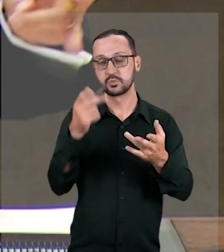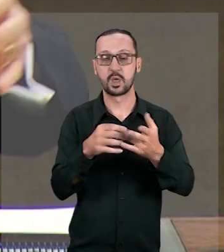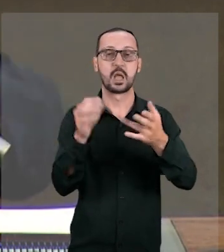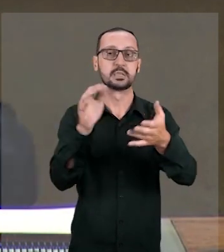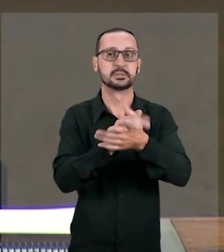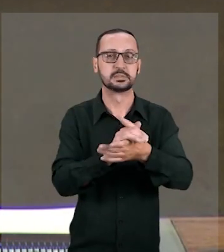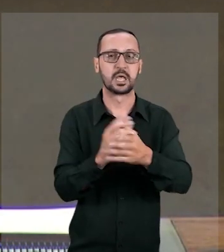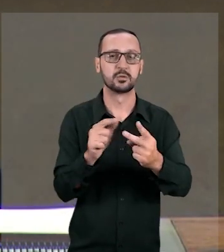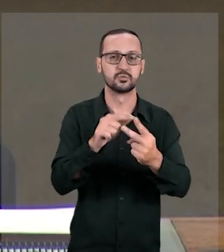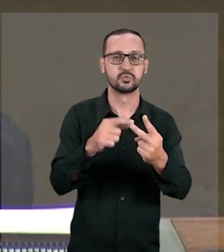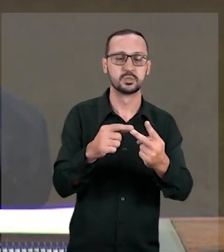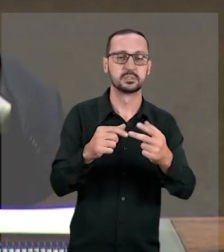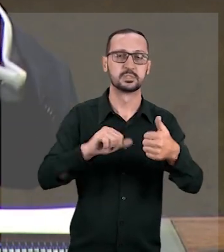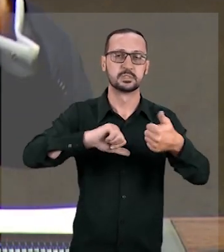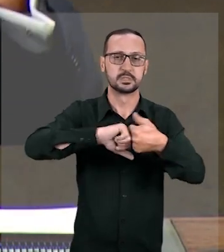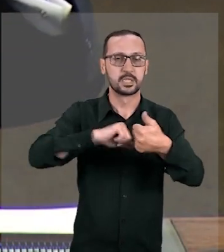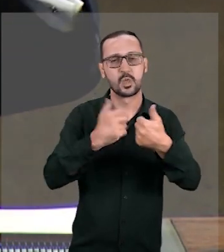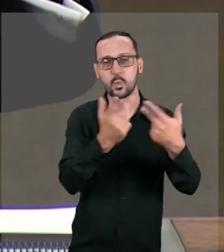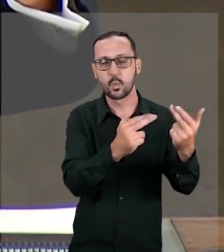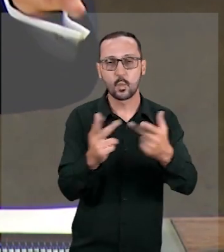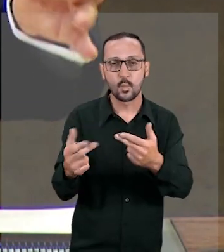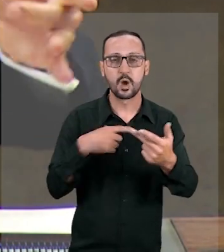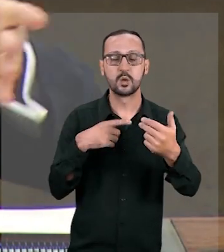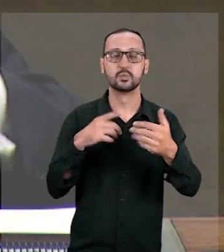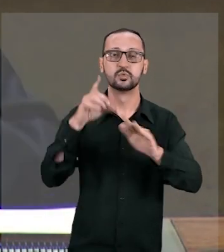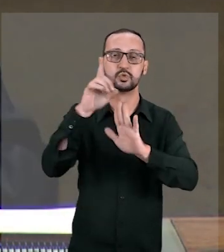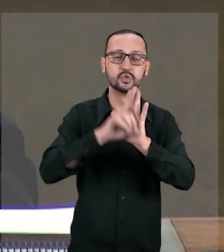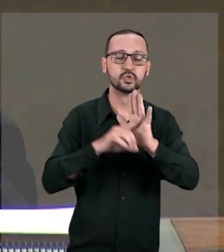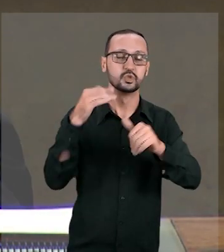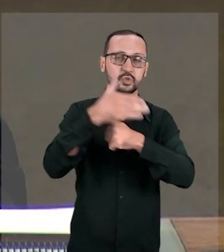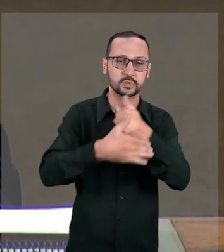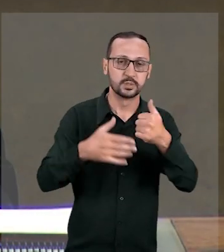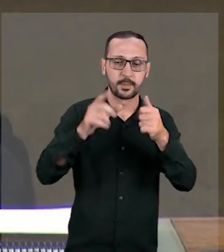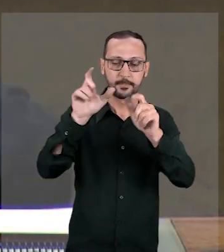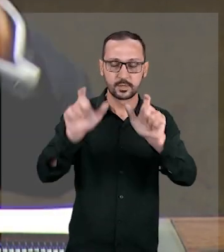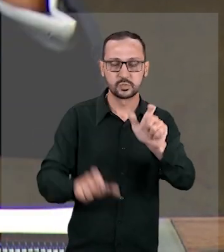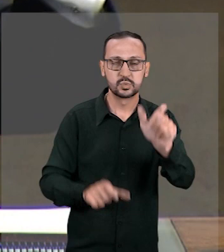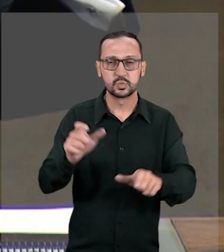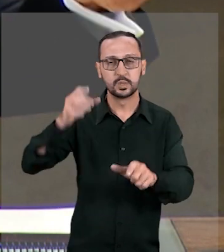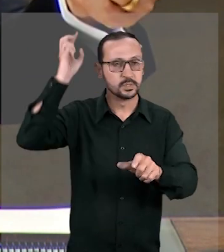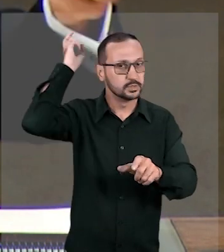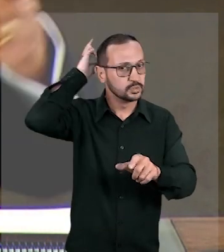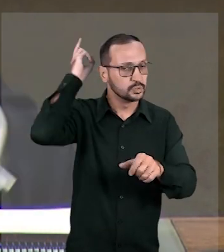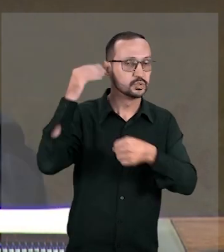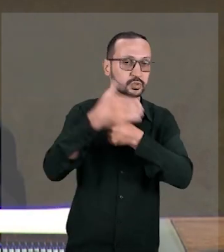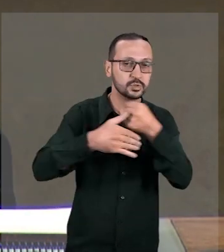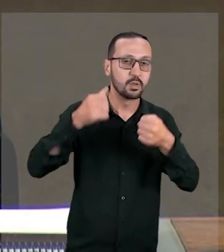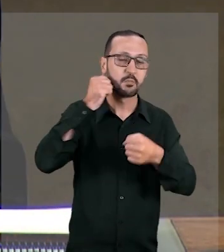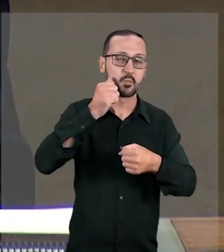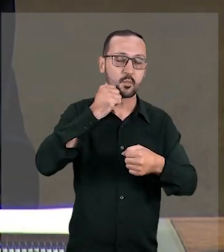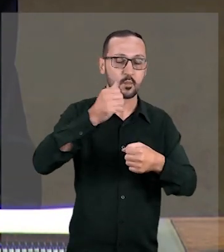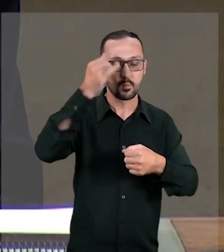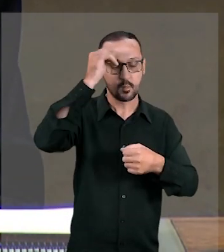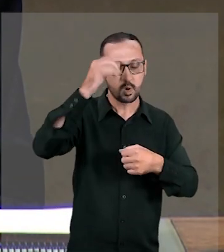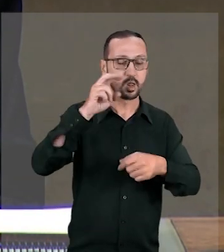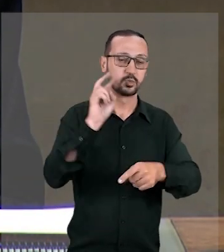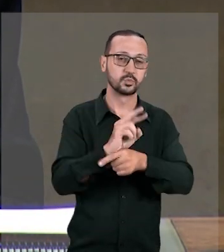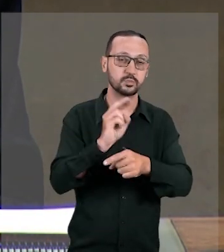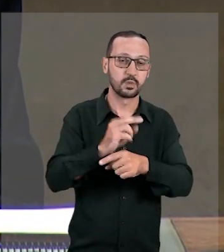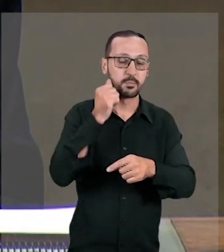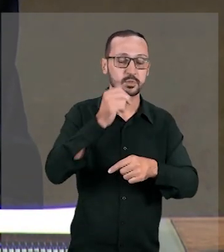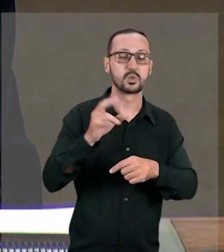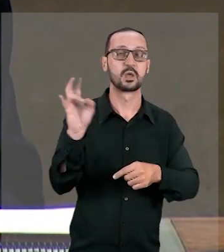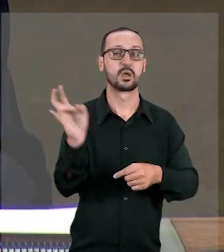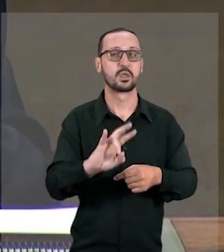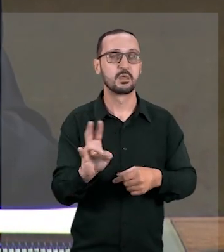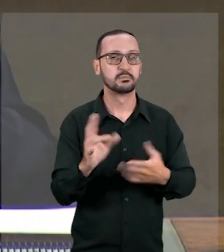sexo, ações afirmativas de uma maneira geral, proteção dos direitos dos indígenas, proteção de direitos das mulheres, proteção dos direitos dos